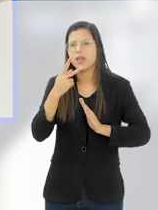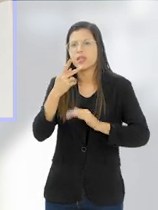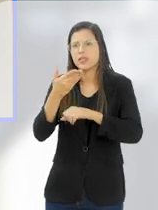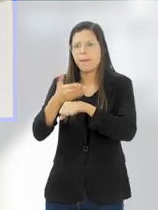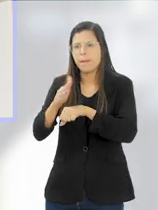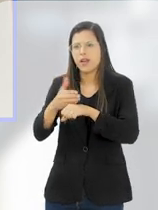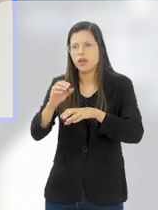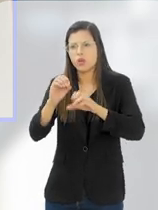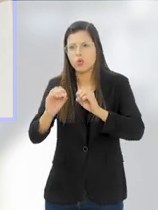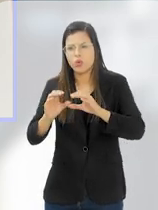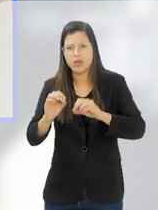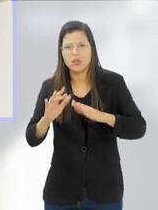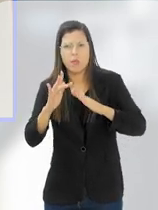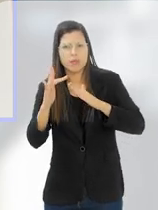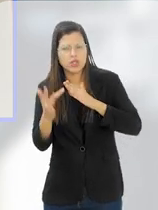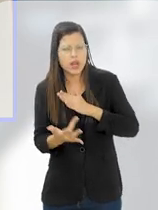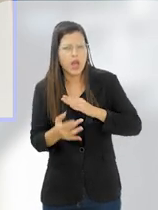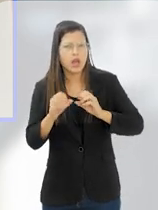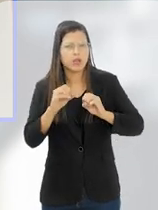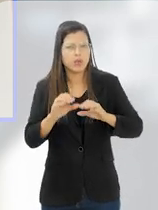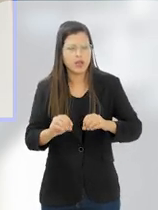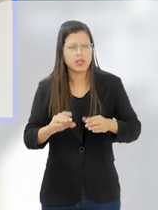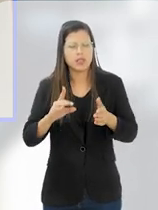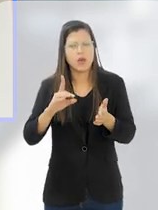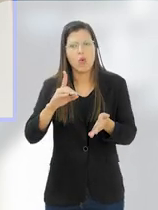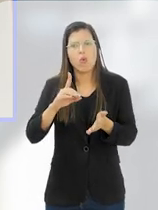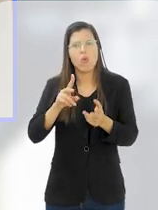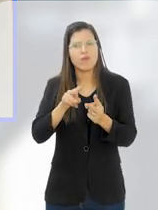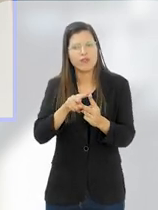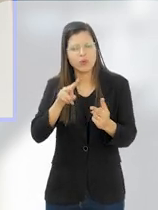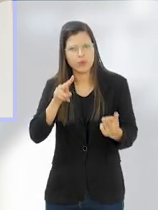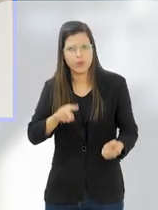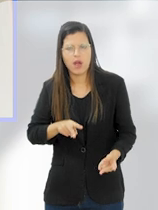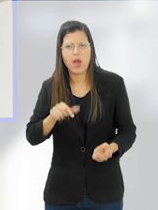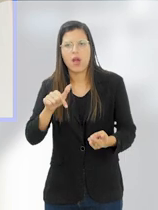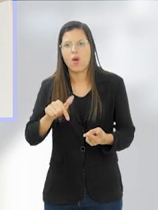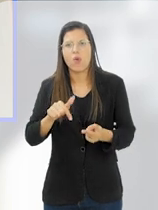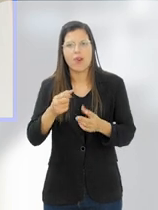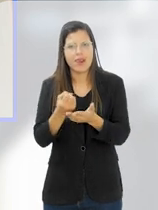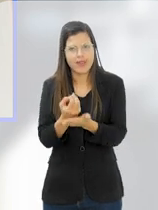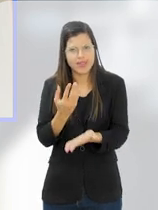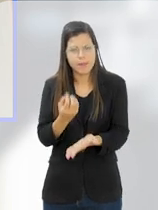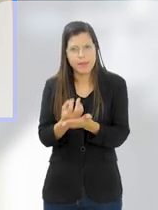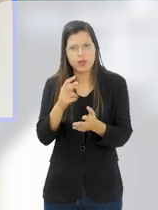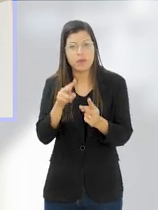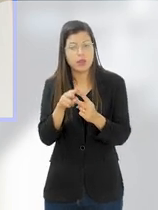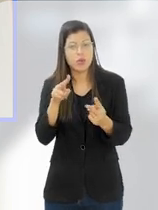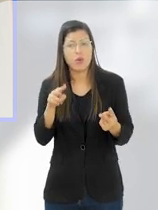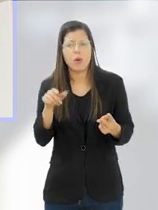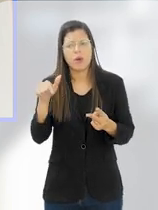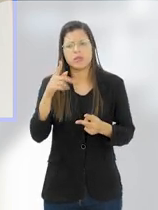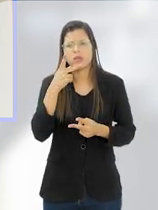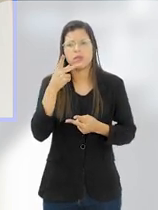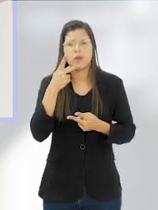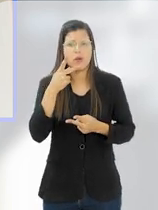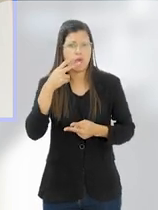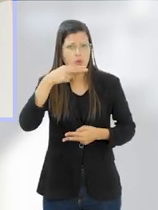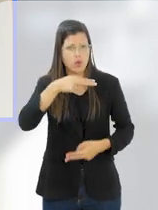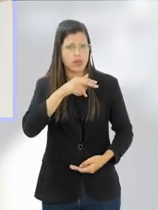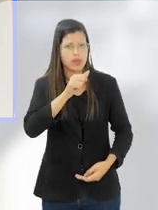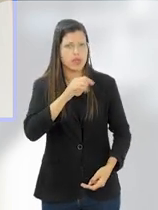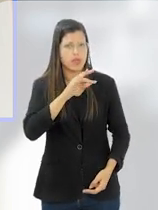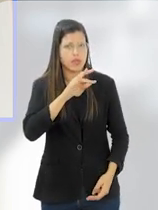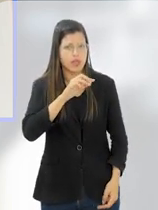a educação midiática, a educação digital, o letramento digital, né? Que é exatamente o que você falou,